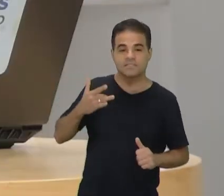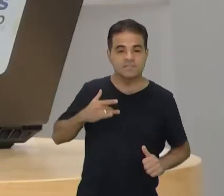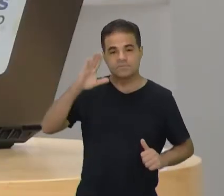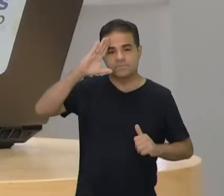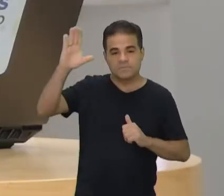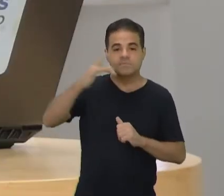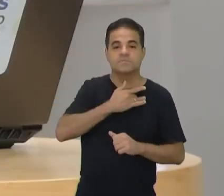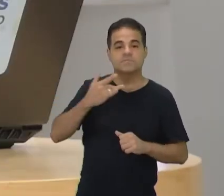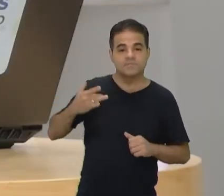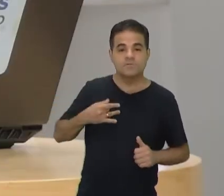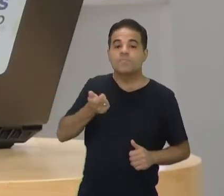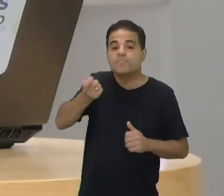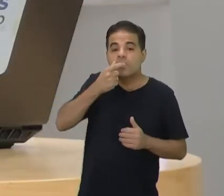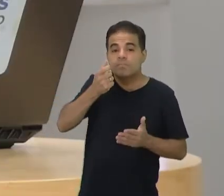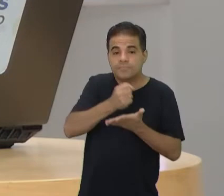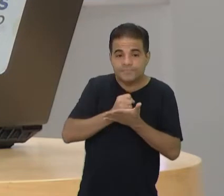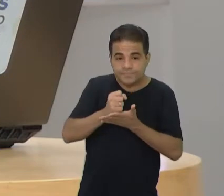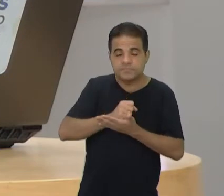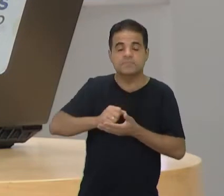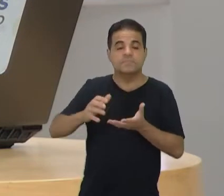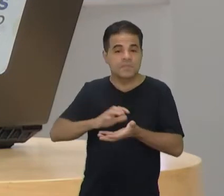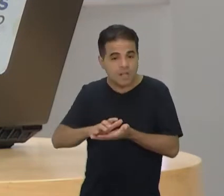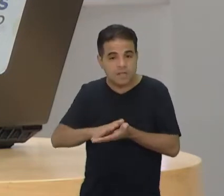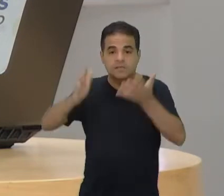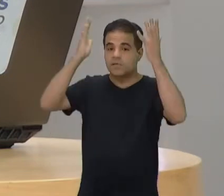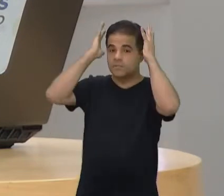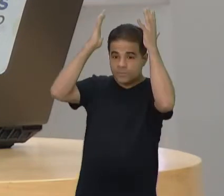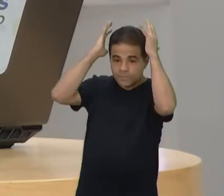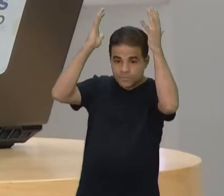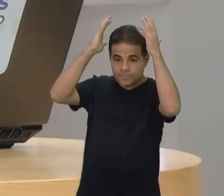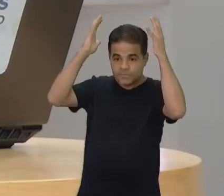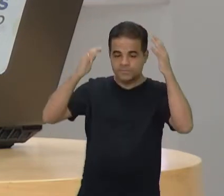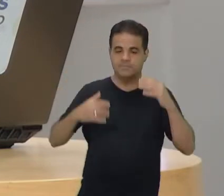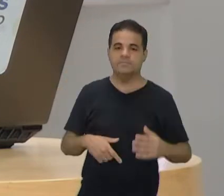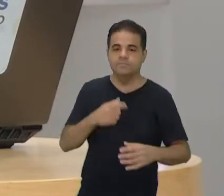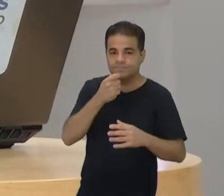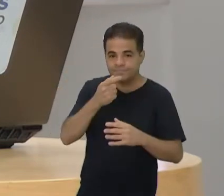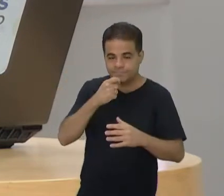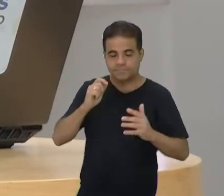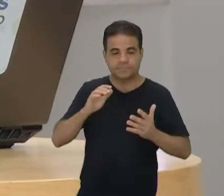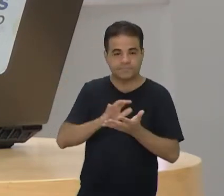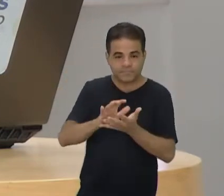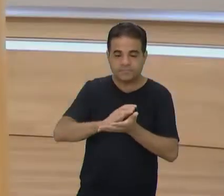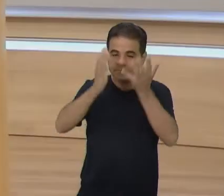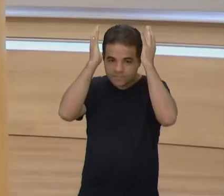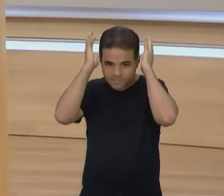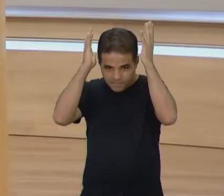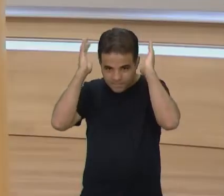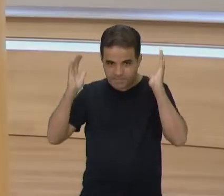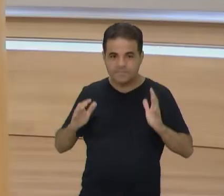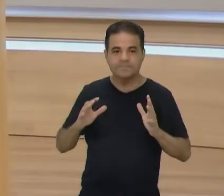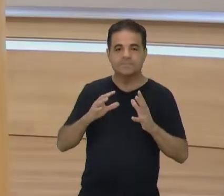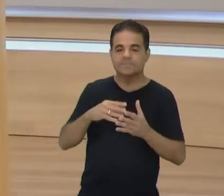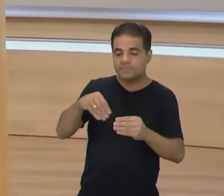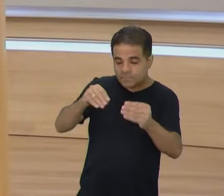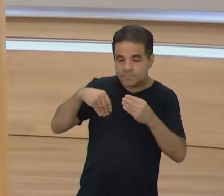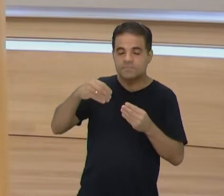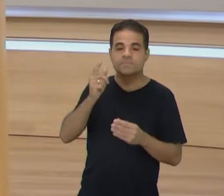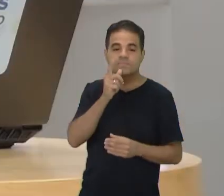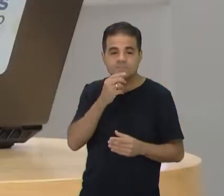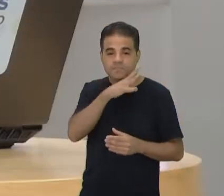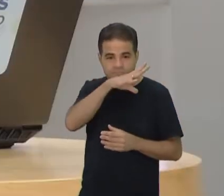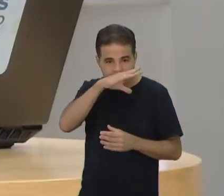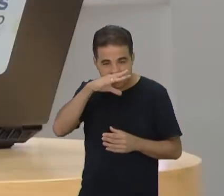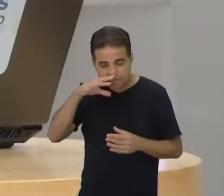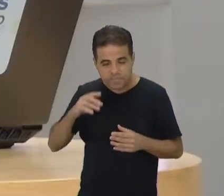mais em medicamento, shampoo, sabonete, essas coisas entram em higiene. Lenço umedecido, né? Essas coisas entram em higiene, não